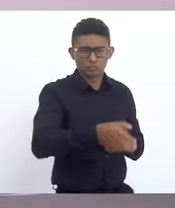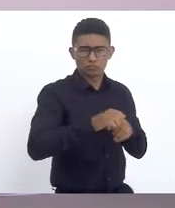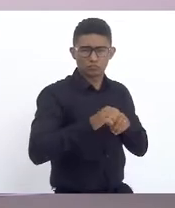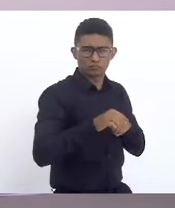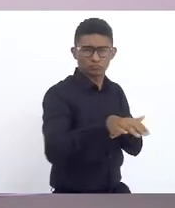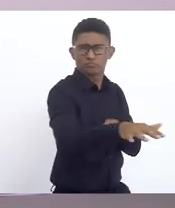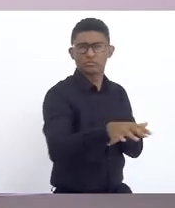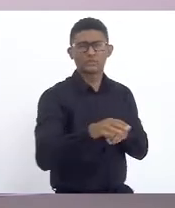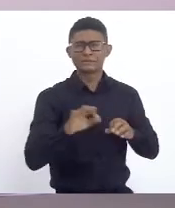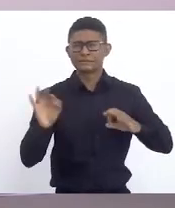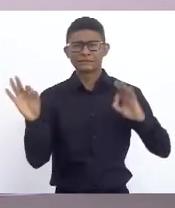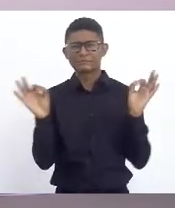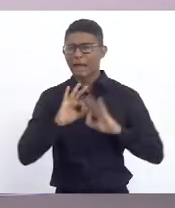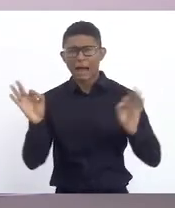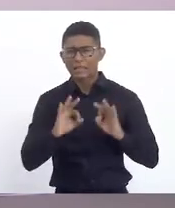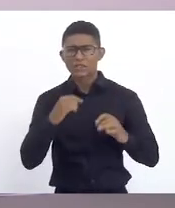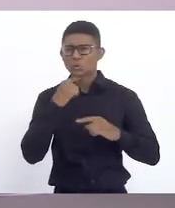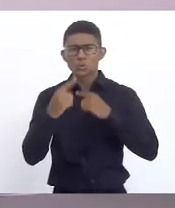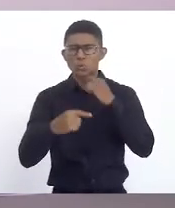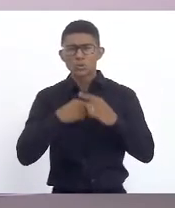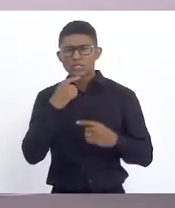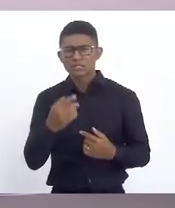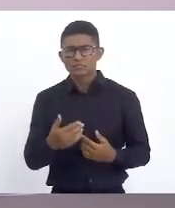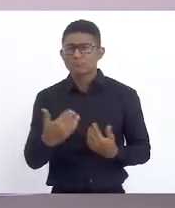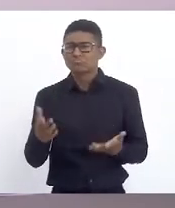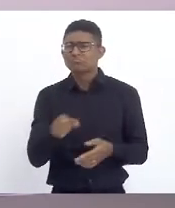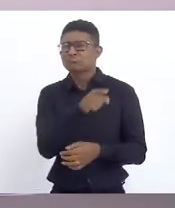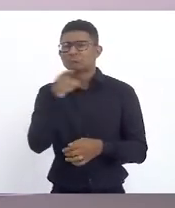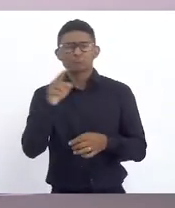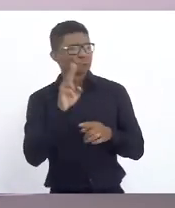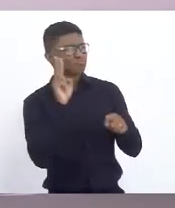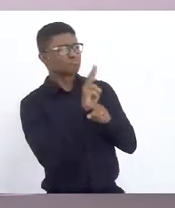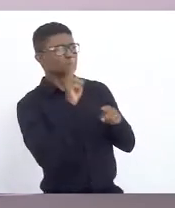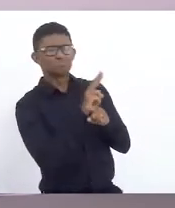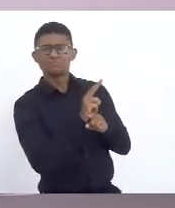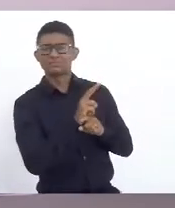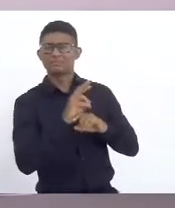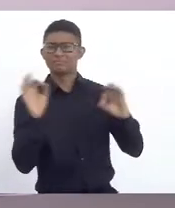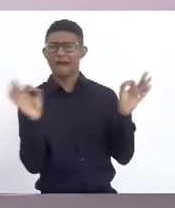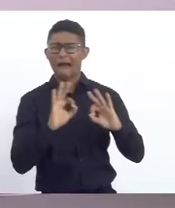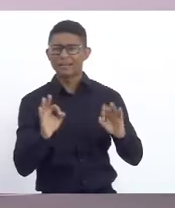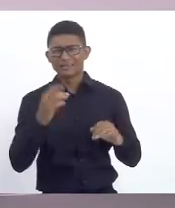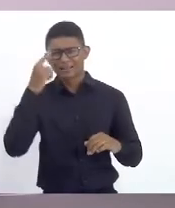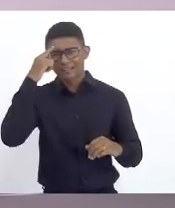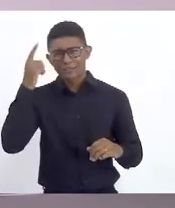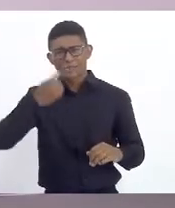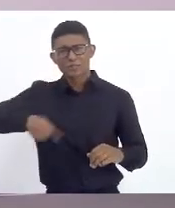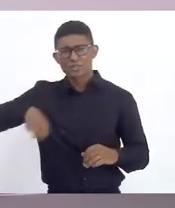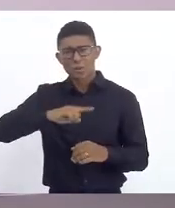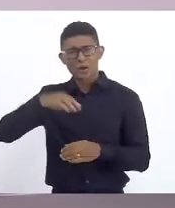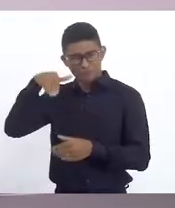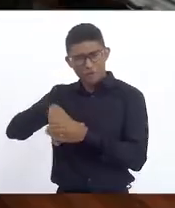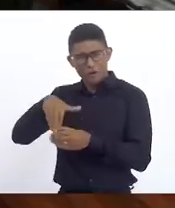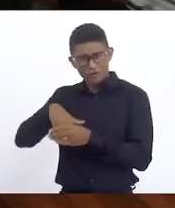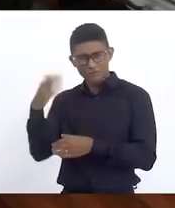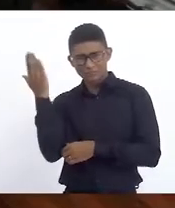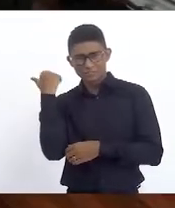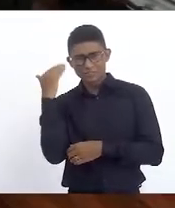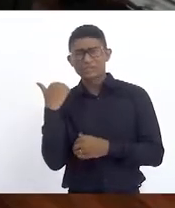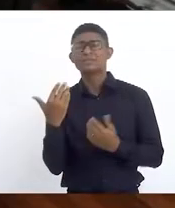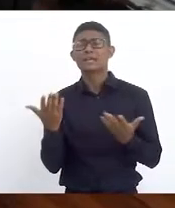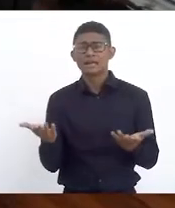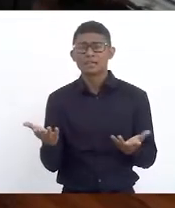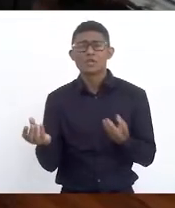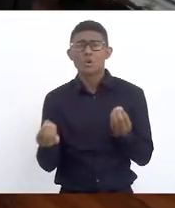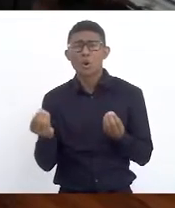Não conseguiu. E vocês não remetem nada. Nós votamos aqui, Valdec. Como é que está isso? Como é que vai ficar essa